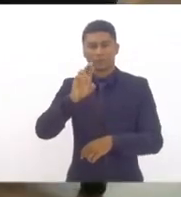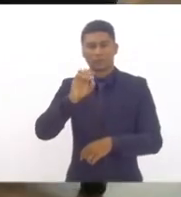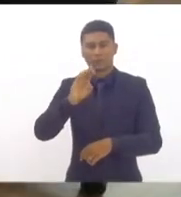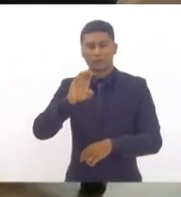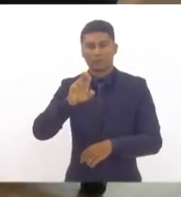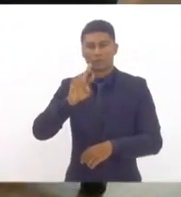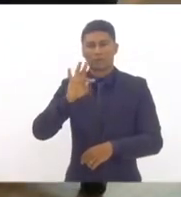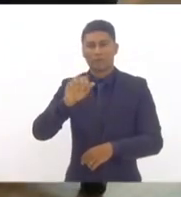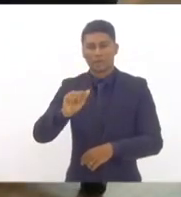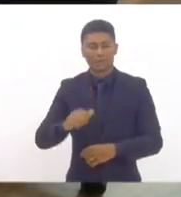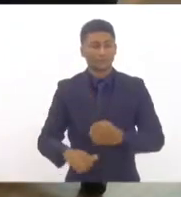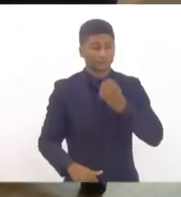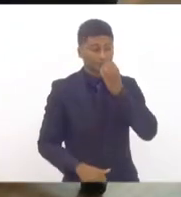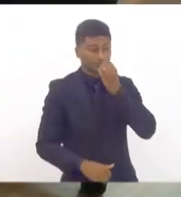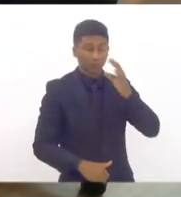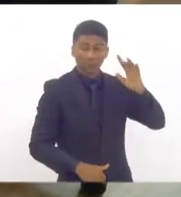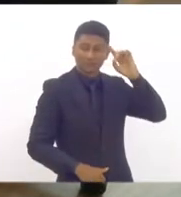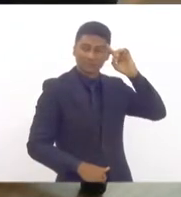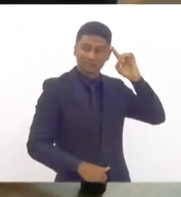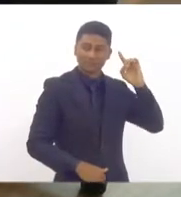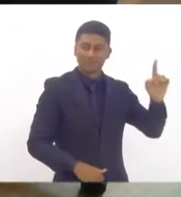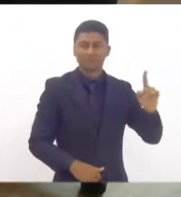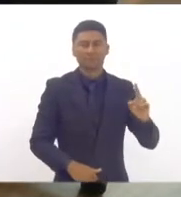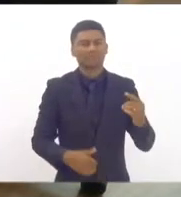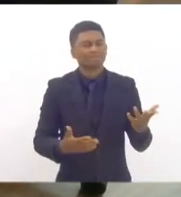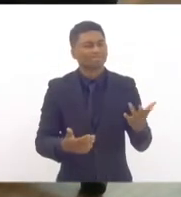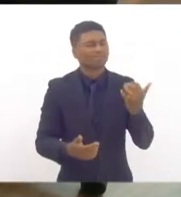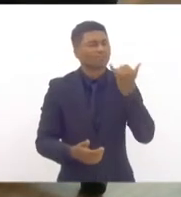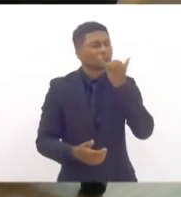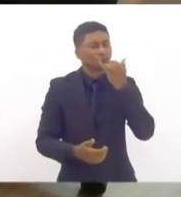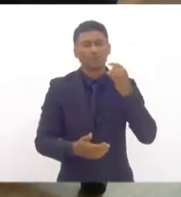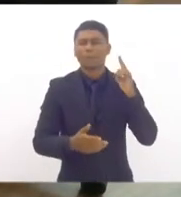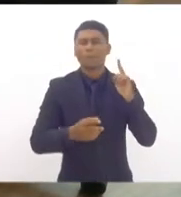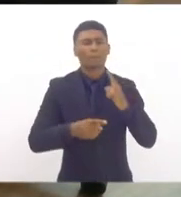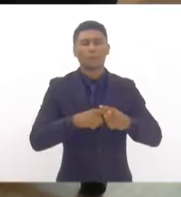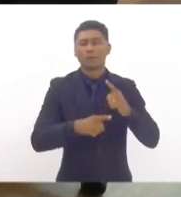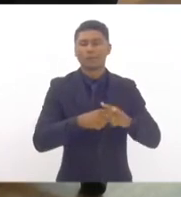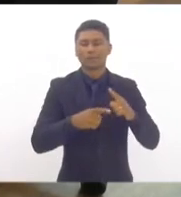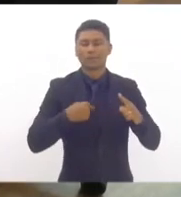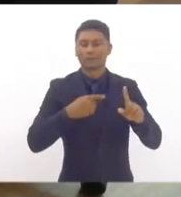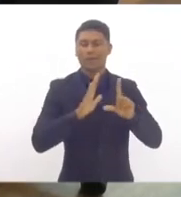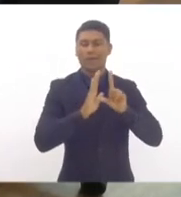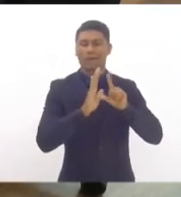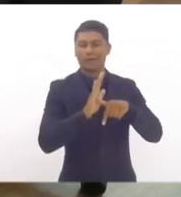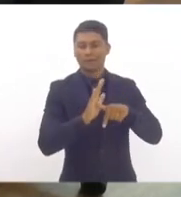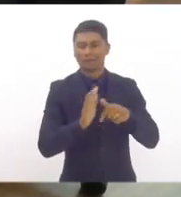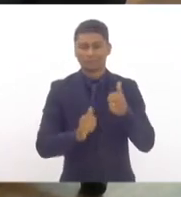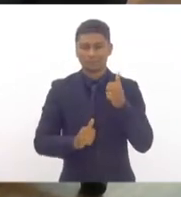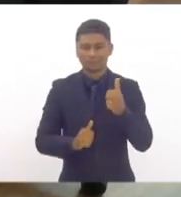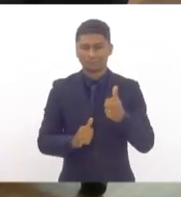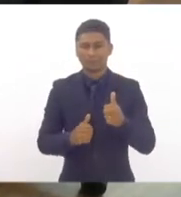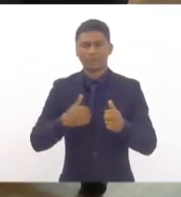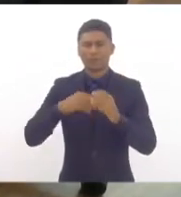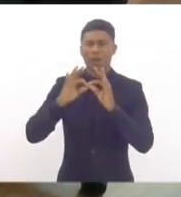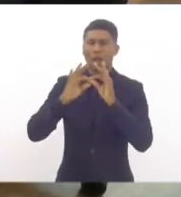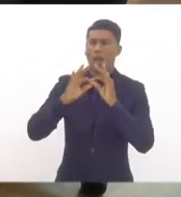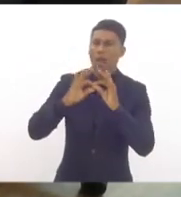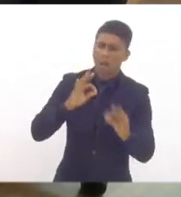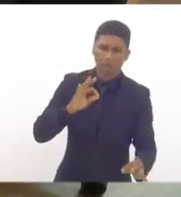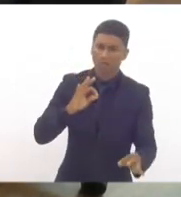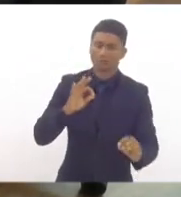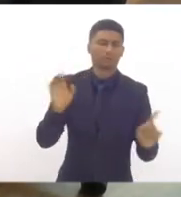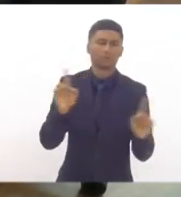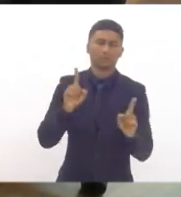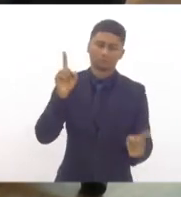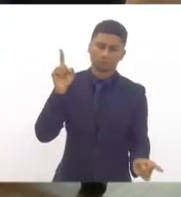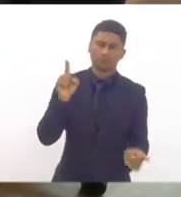todos e a todas. Pedir desculpas pelo atraso. E eu não vou me alongar, né, somos